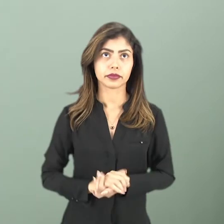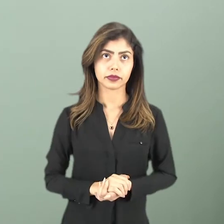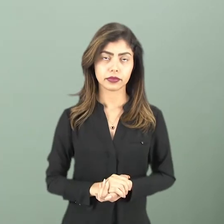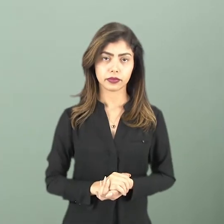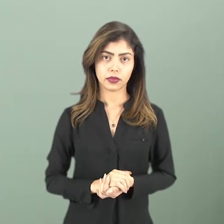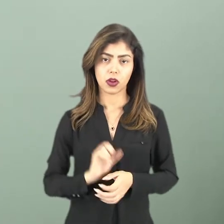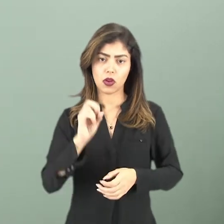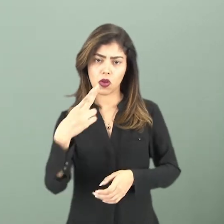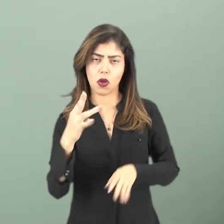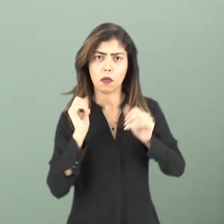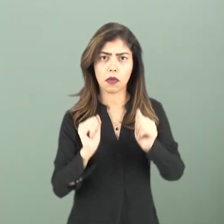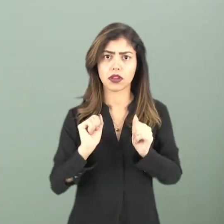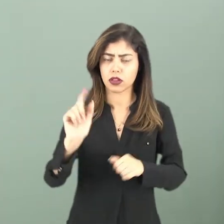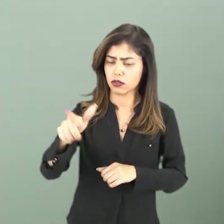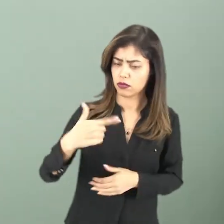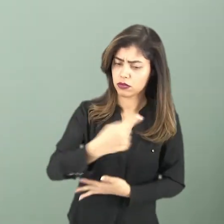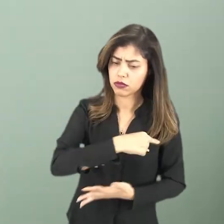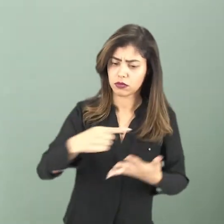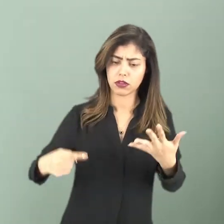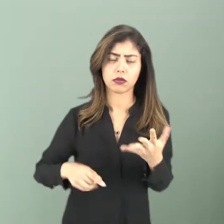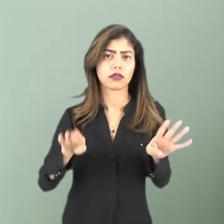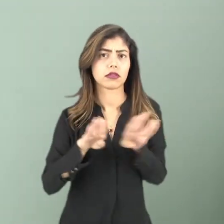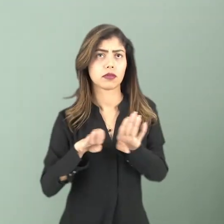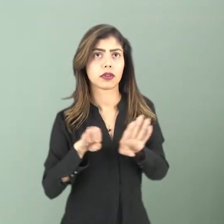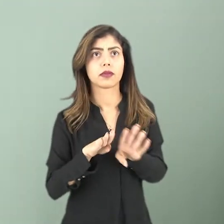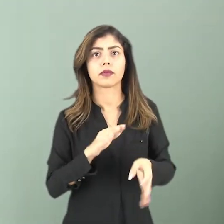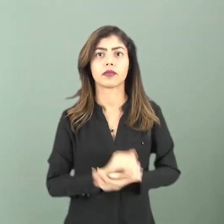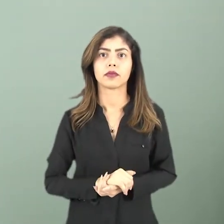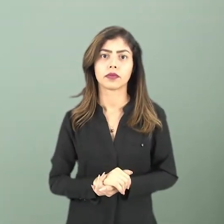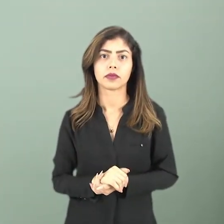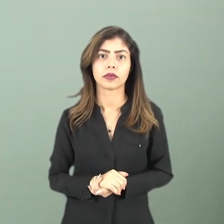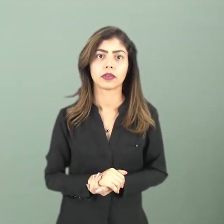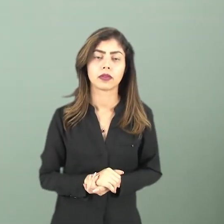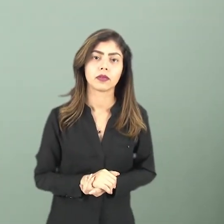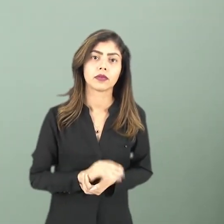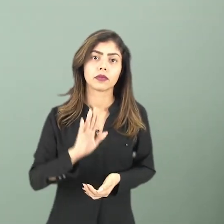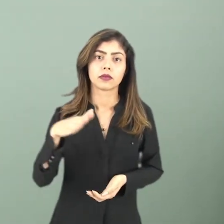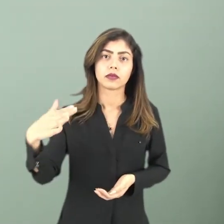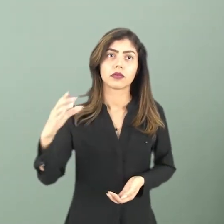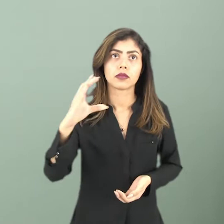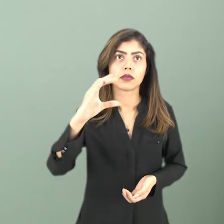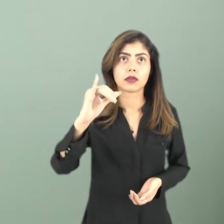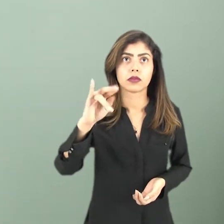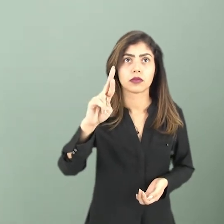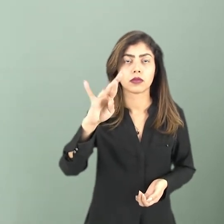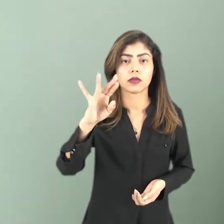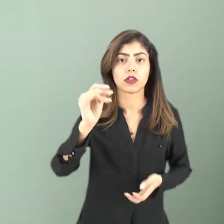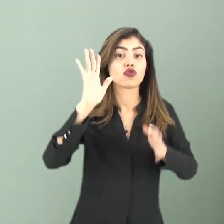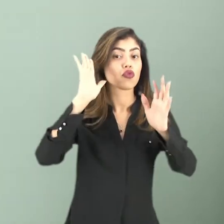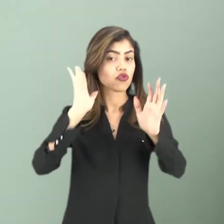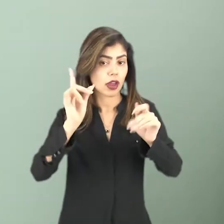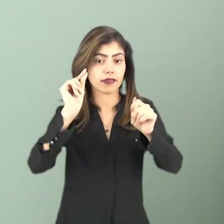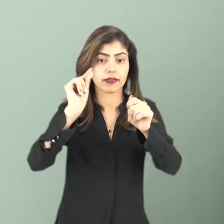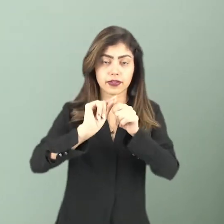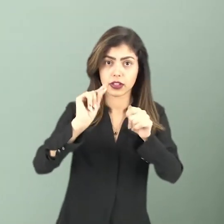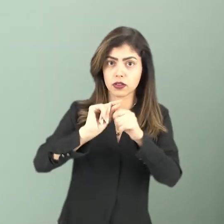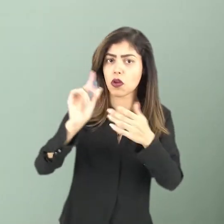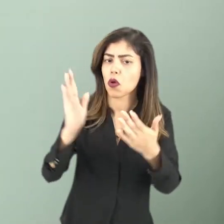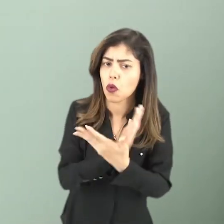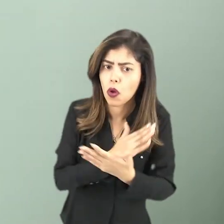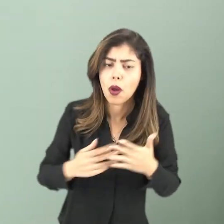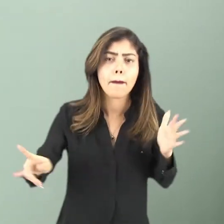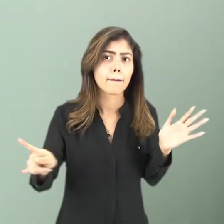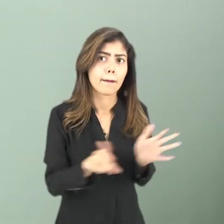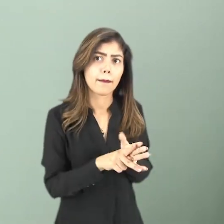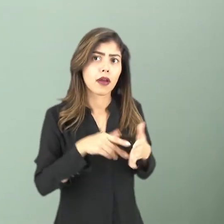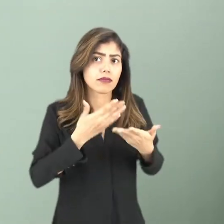resistores, ou pode ser outros componentes também, tá bom? E aí, quando a gente tem um circuito já montado com alguma finalidade, o que